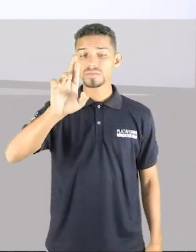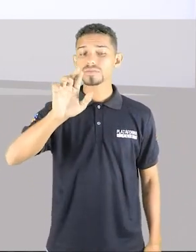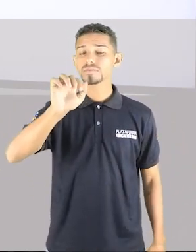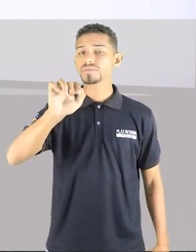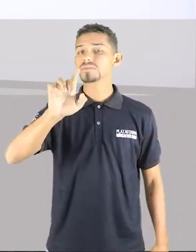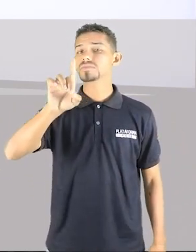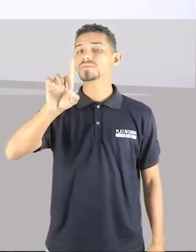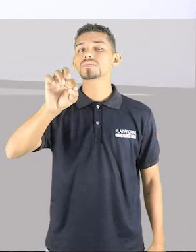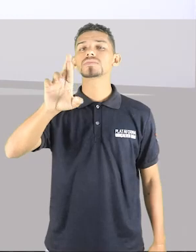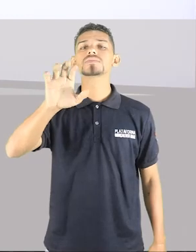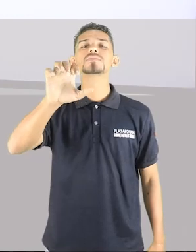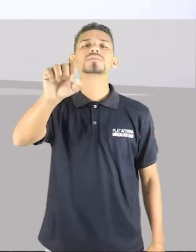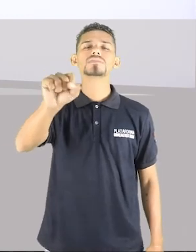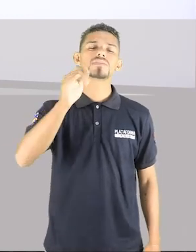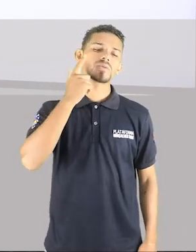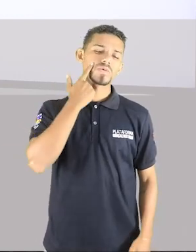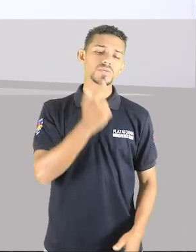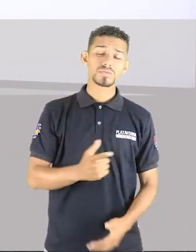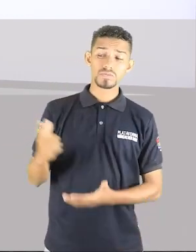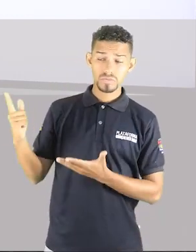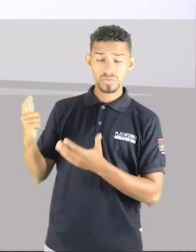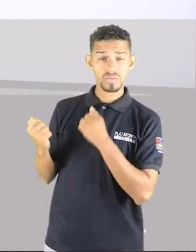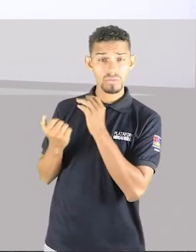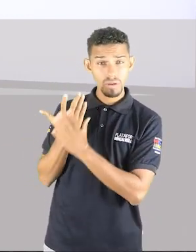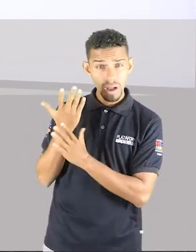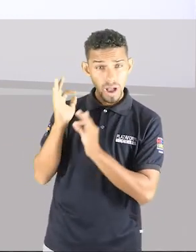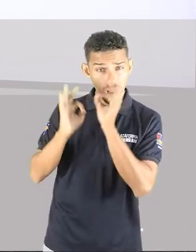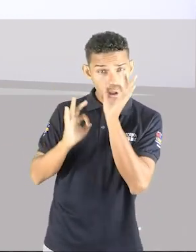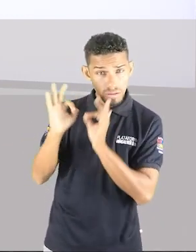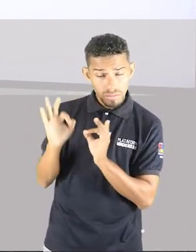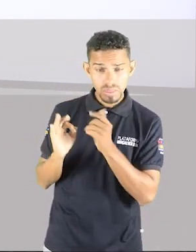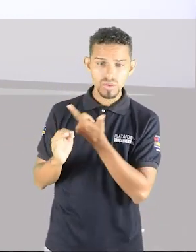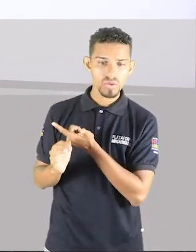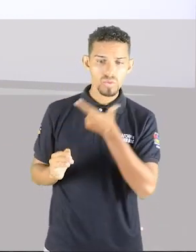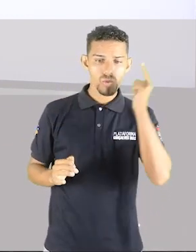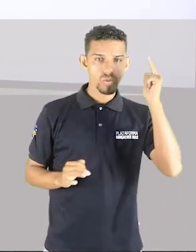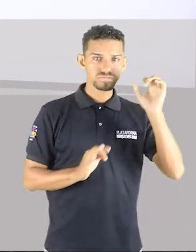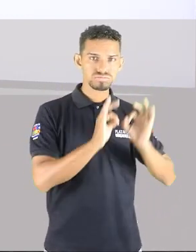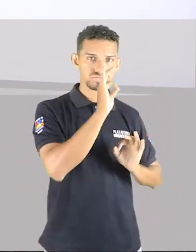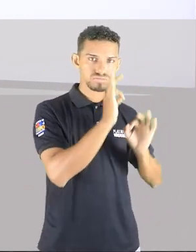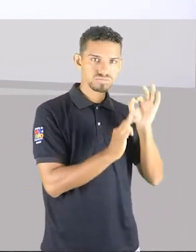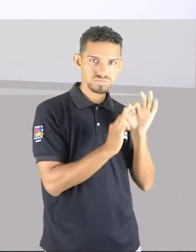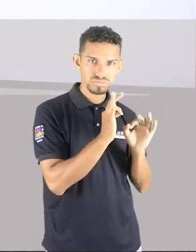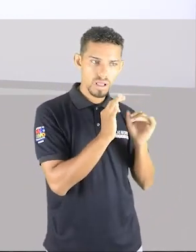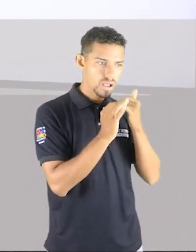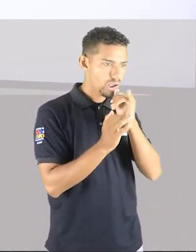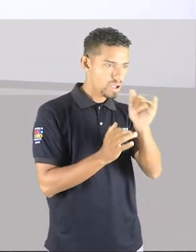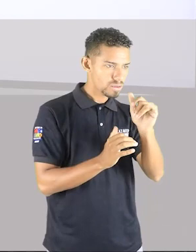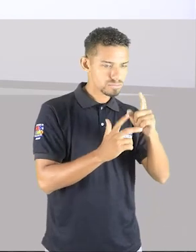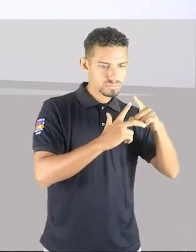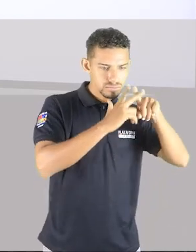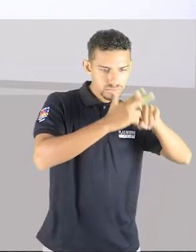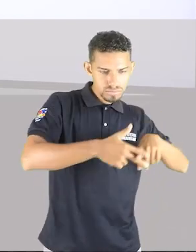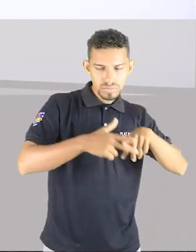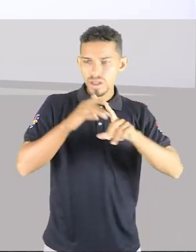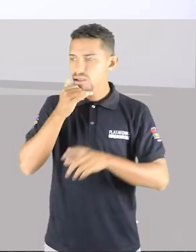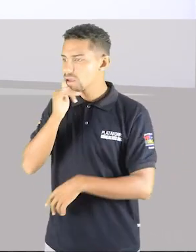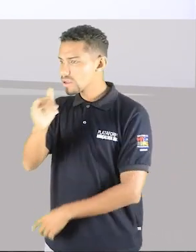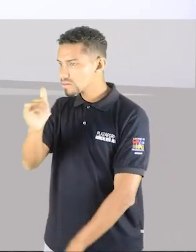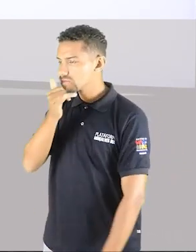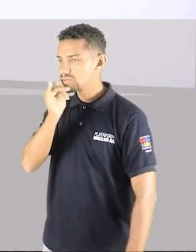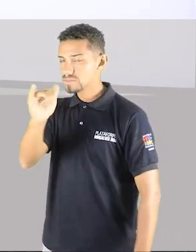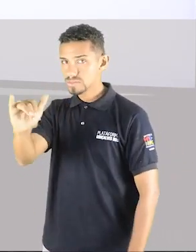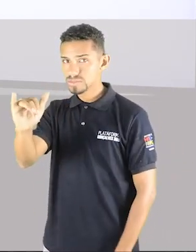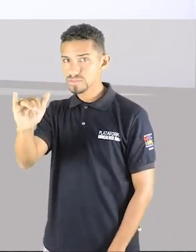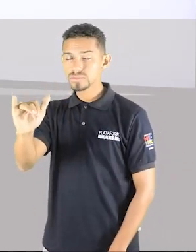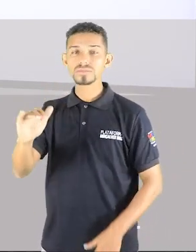elétricos elementos do circuito que transformam outra forma de energia em energia elétrica tá aula anterior